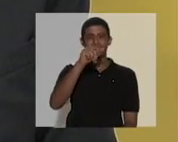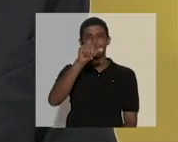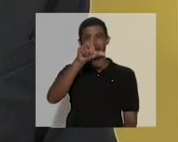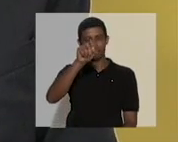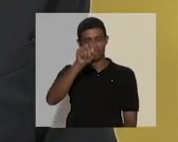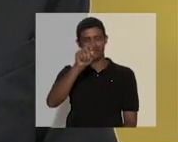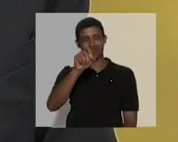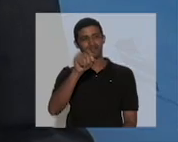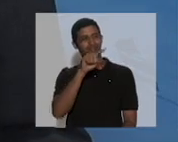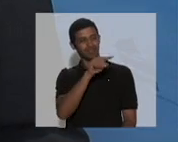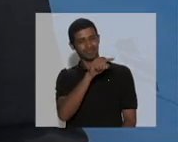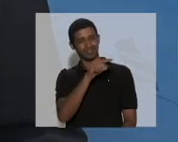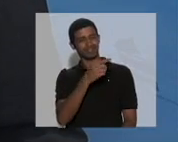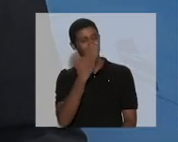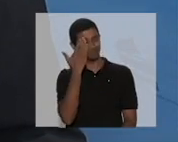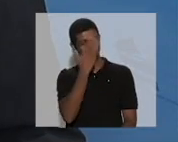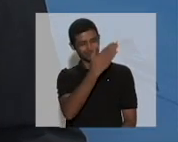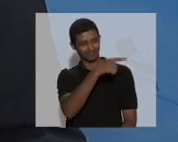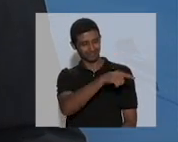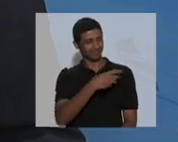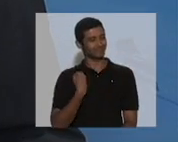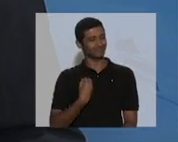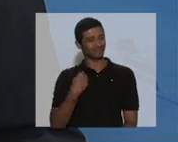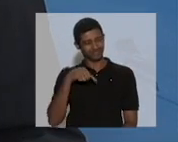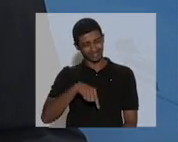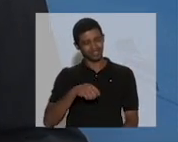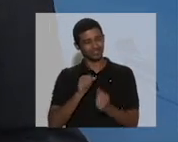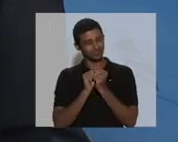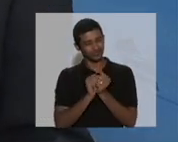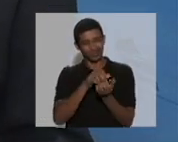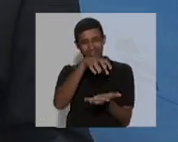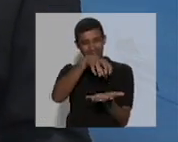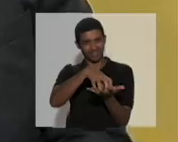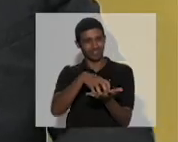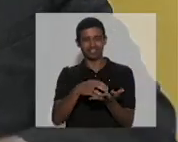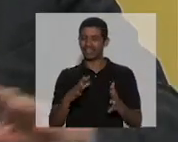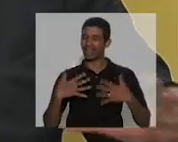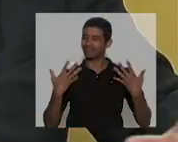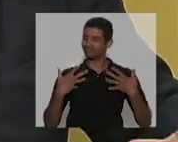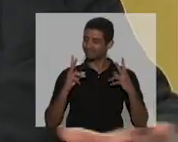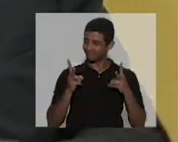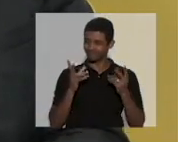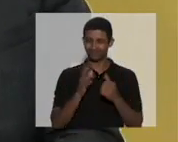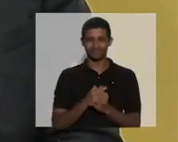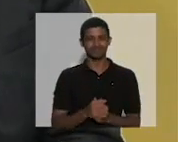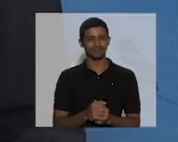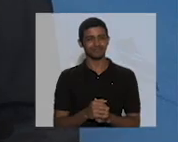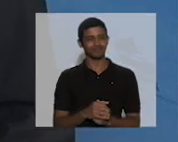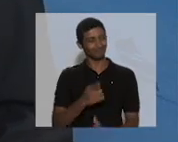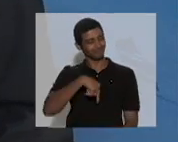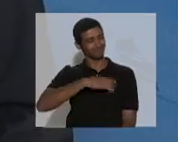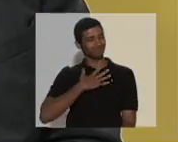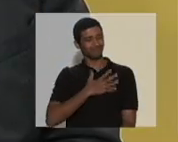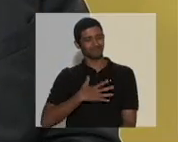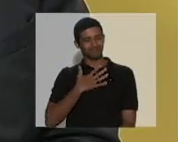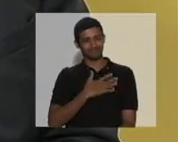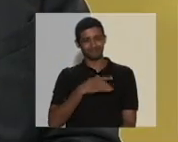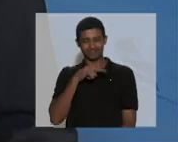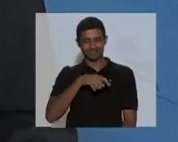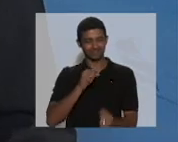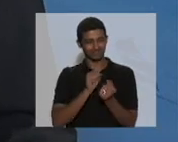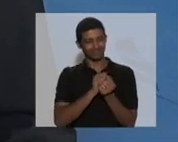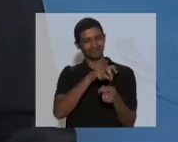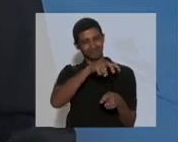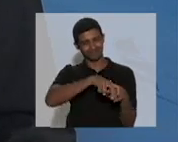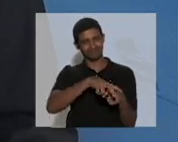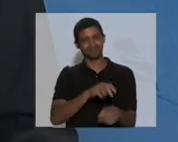Paulo Ramos. Deputado, obrigado pela sua presença aqui no Arena. Alegria sempre. E o prazer é nosso tê-lo aqui na